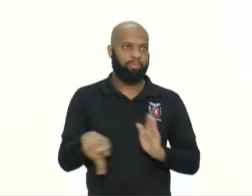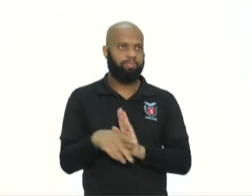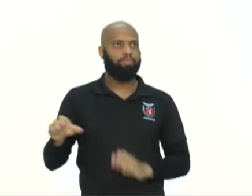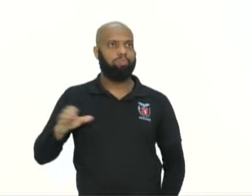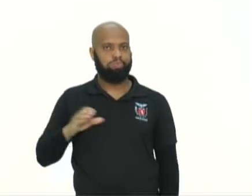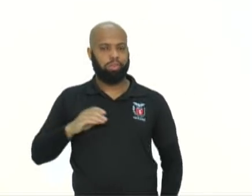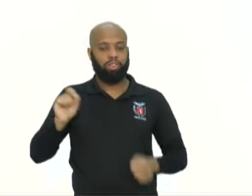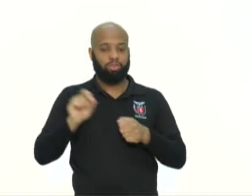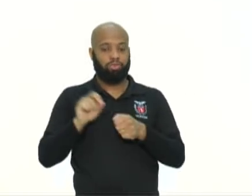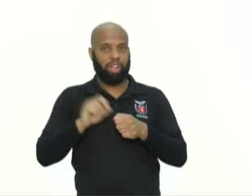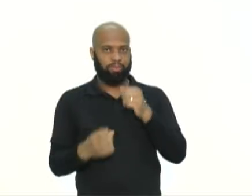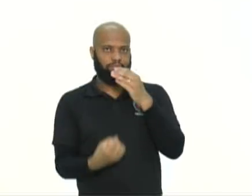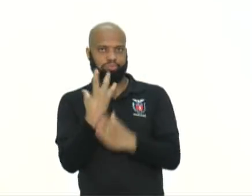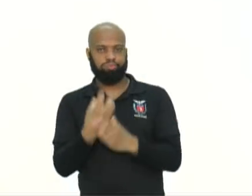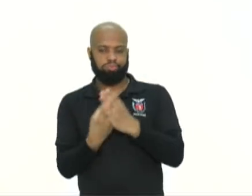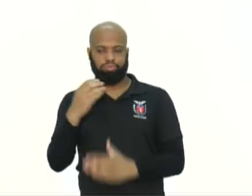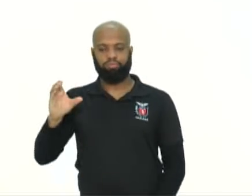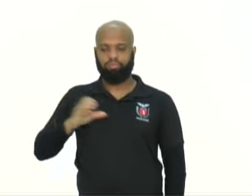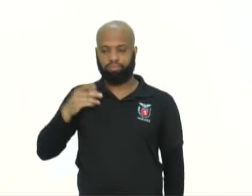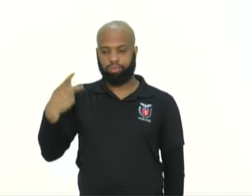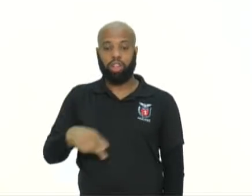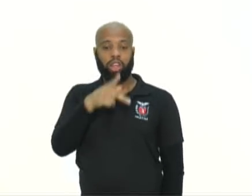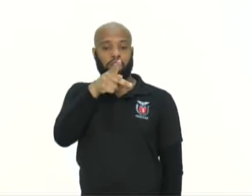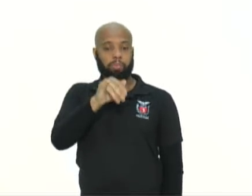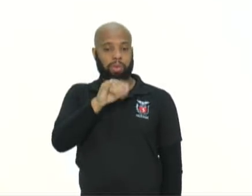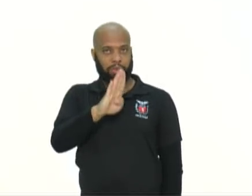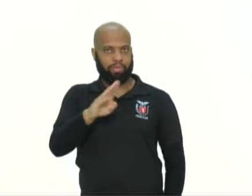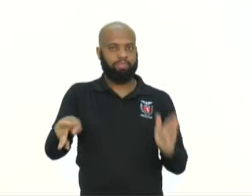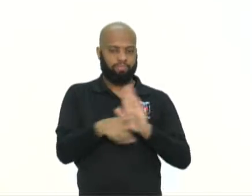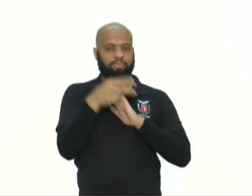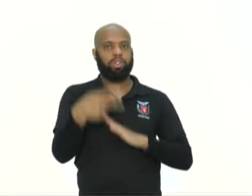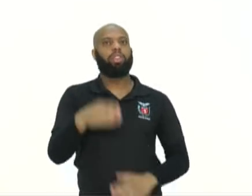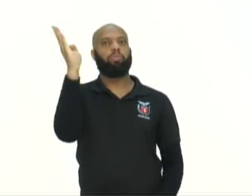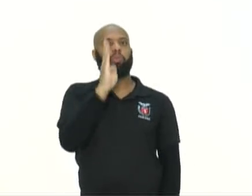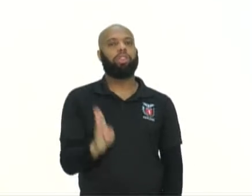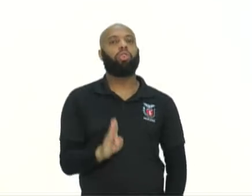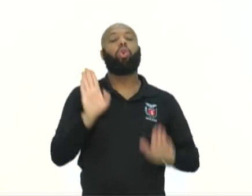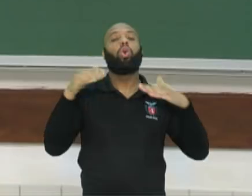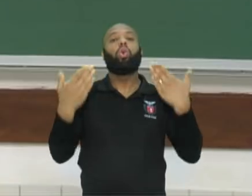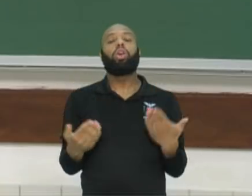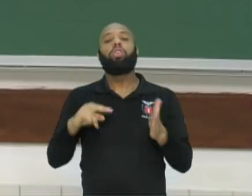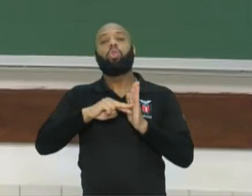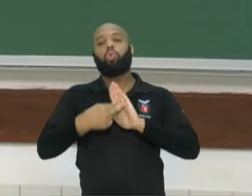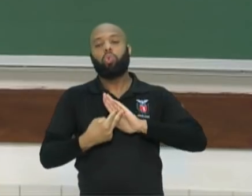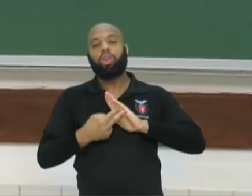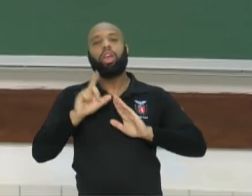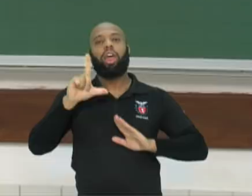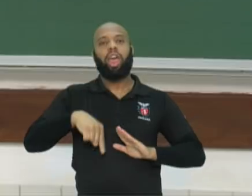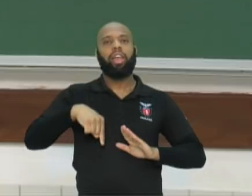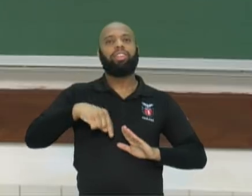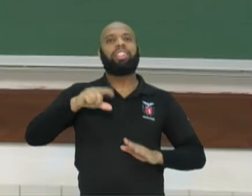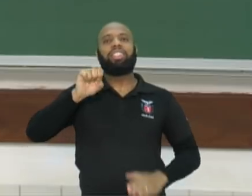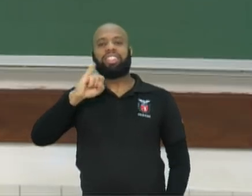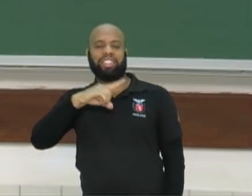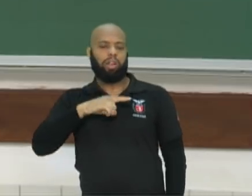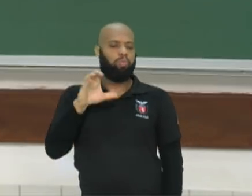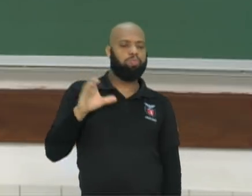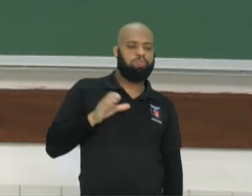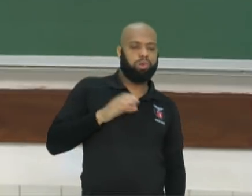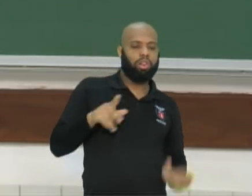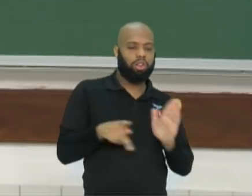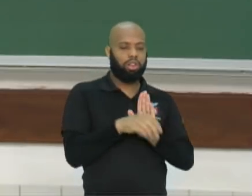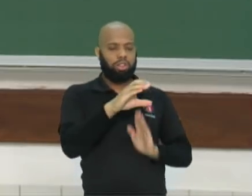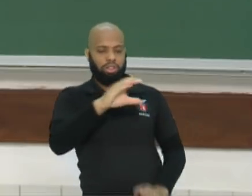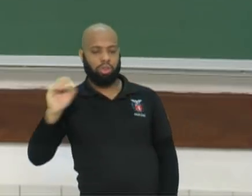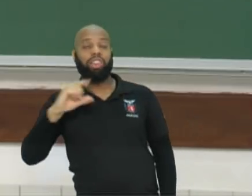9,4% da produção de riquezas do Brasil, do PIB do Brasil. Isso é o quanto as riquezas são produzidas no centro-oeste